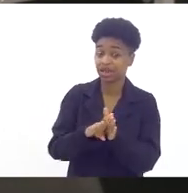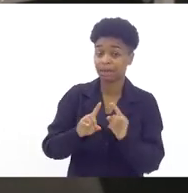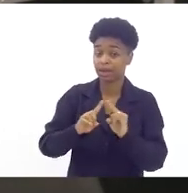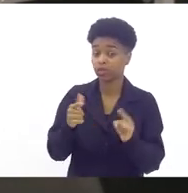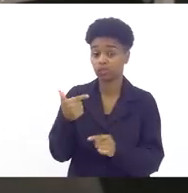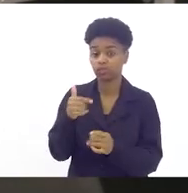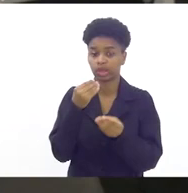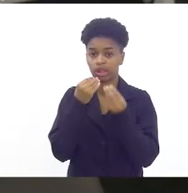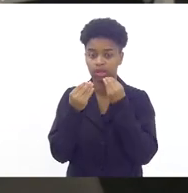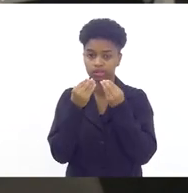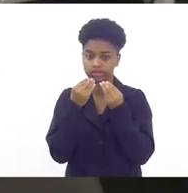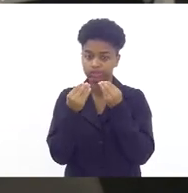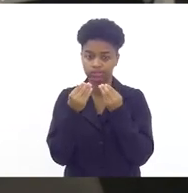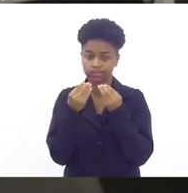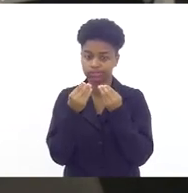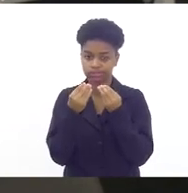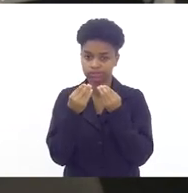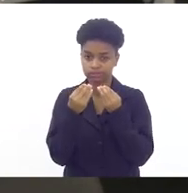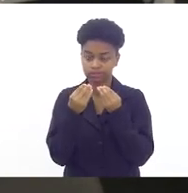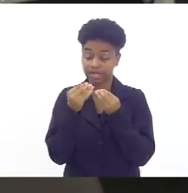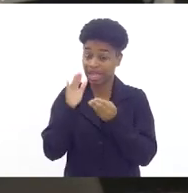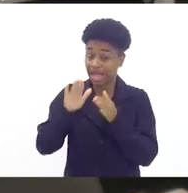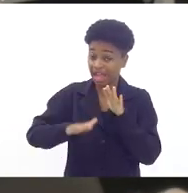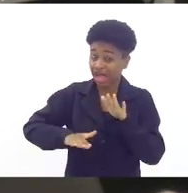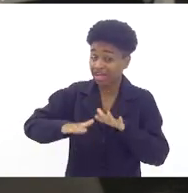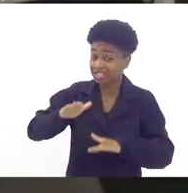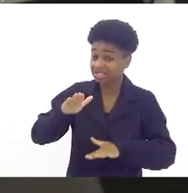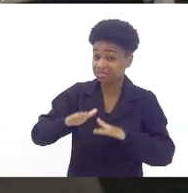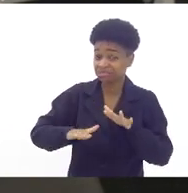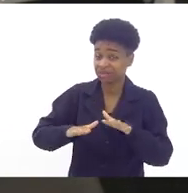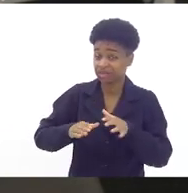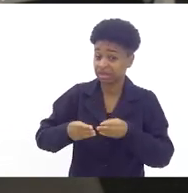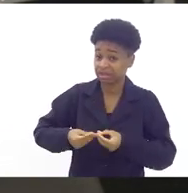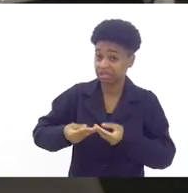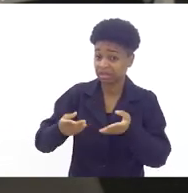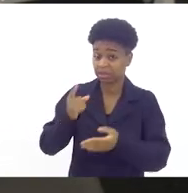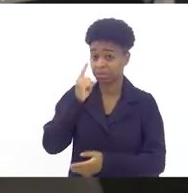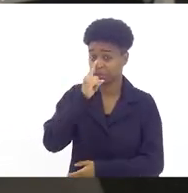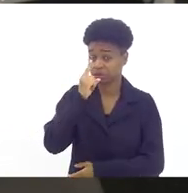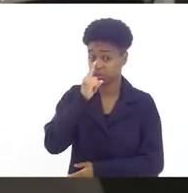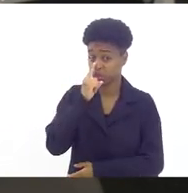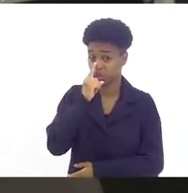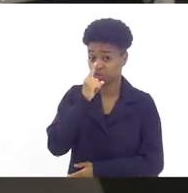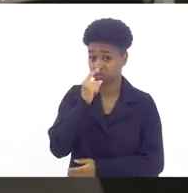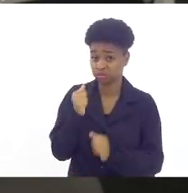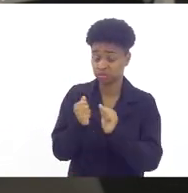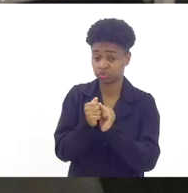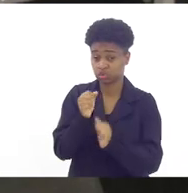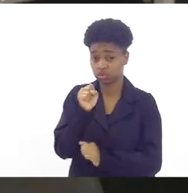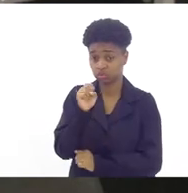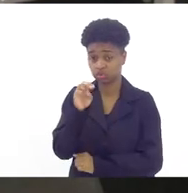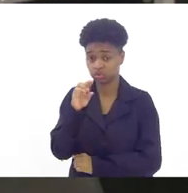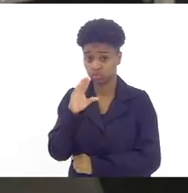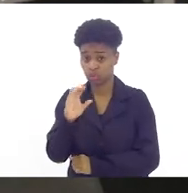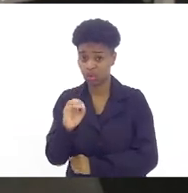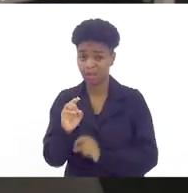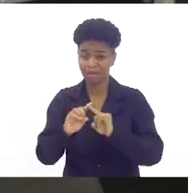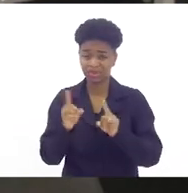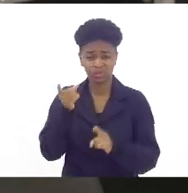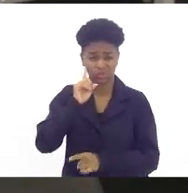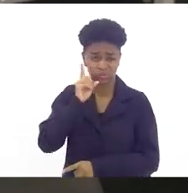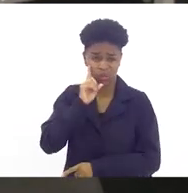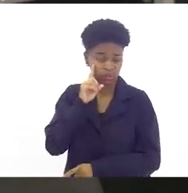um lanche às vezes é servido um biscoito com suco mas no dia a dia